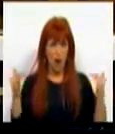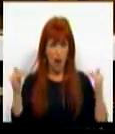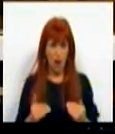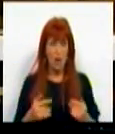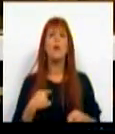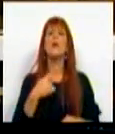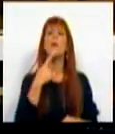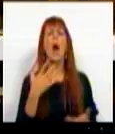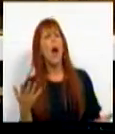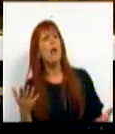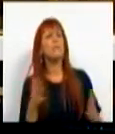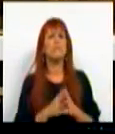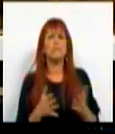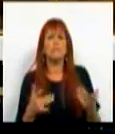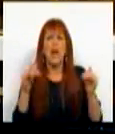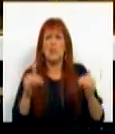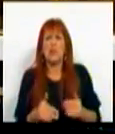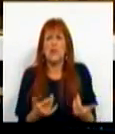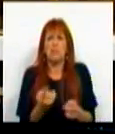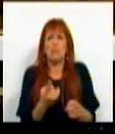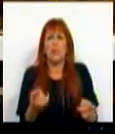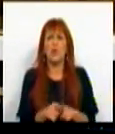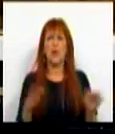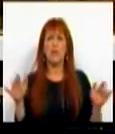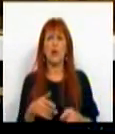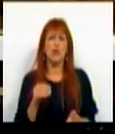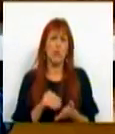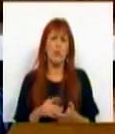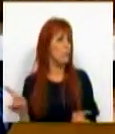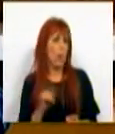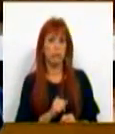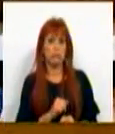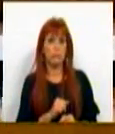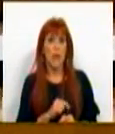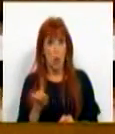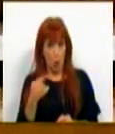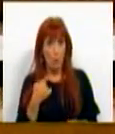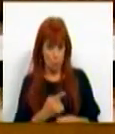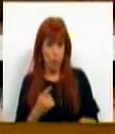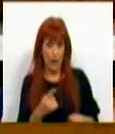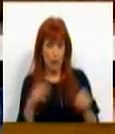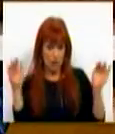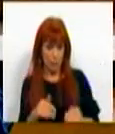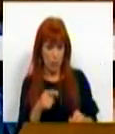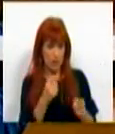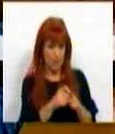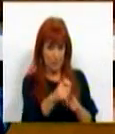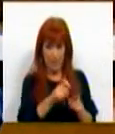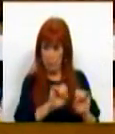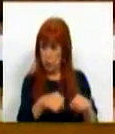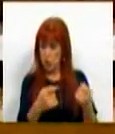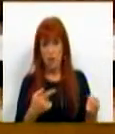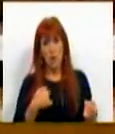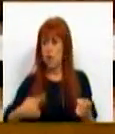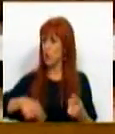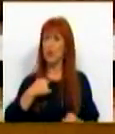E dirão, bom, reduziu-se porque diminuiu a pobreza? Não. Se fosse essa a razão para a diminuição destas prestações sociais,